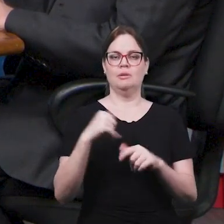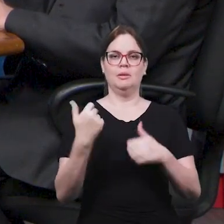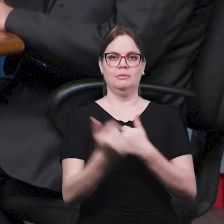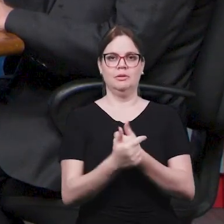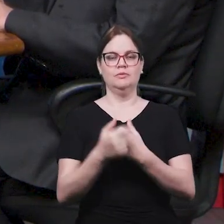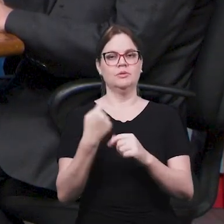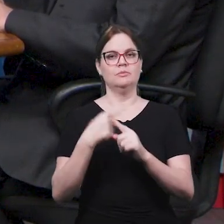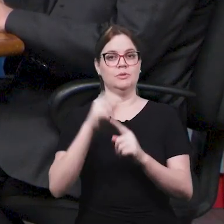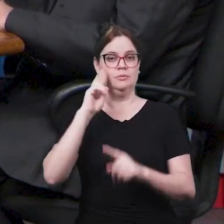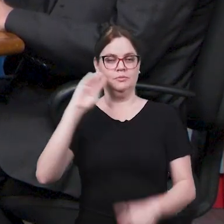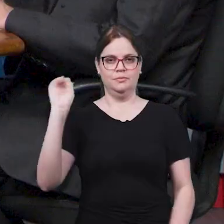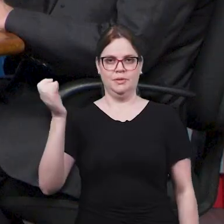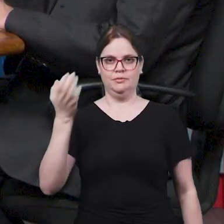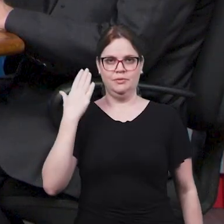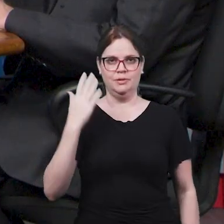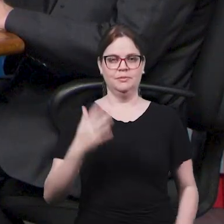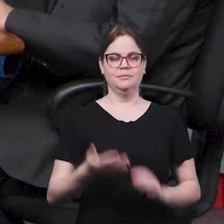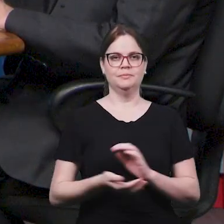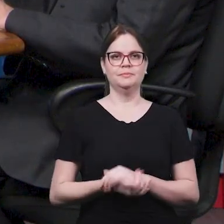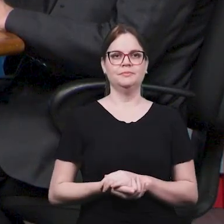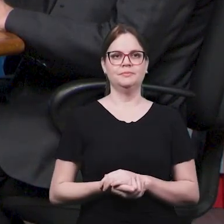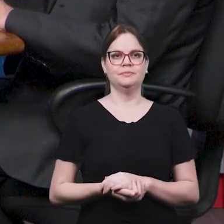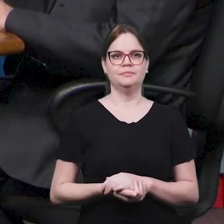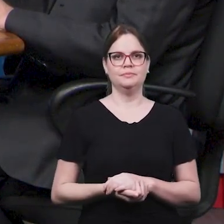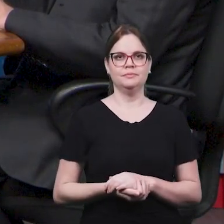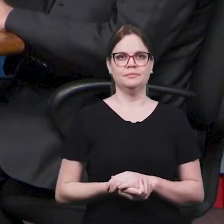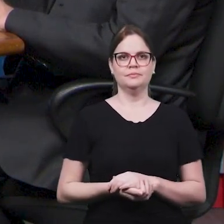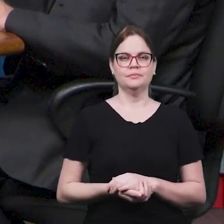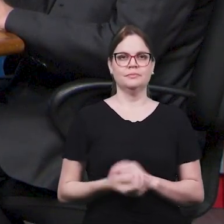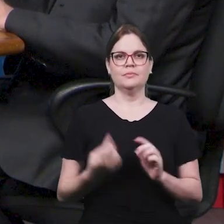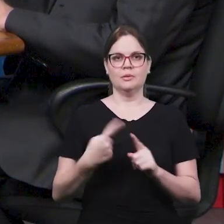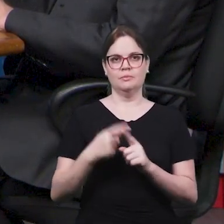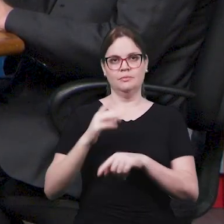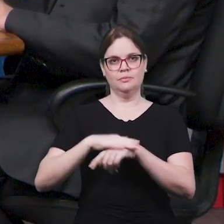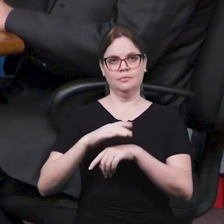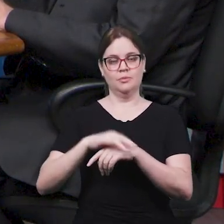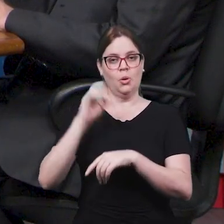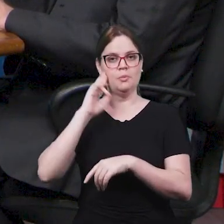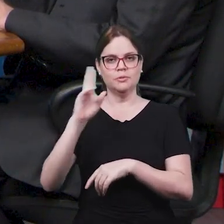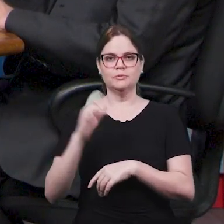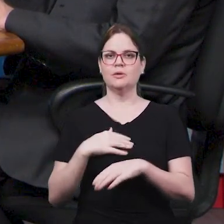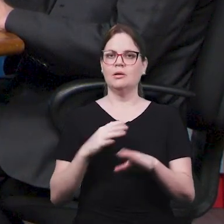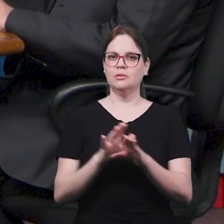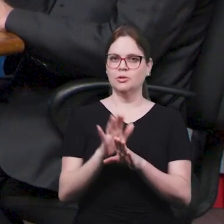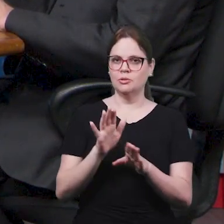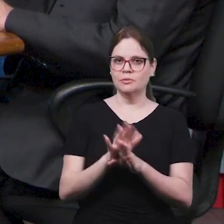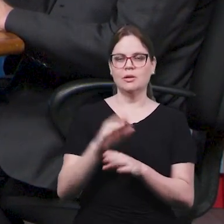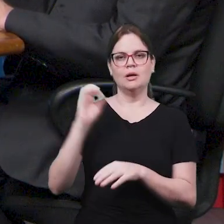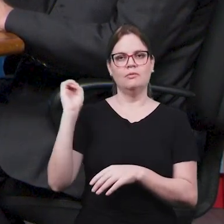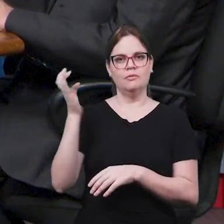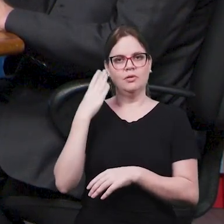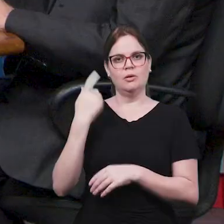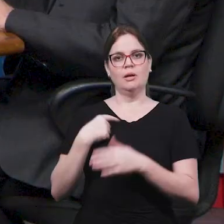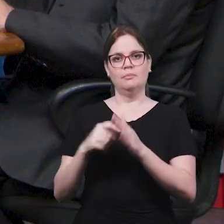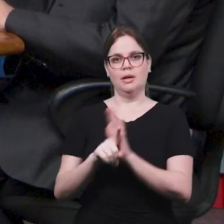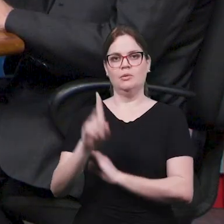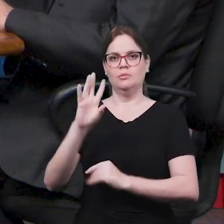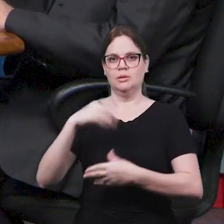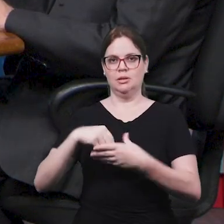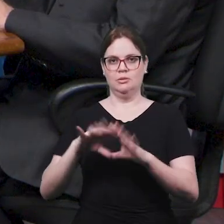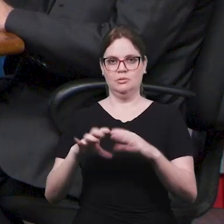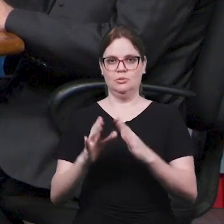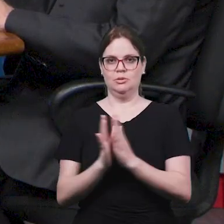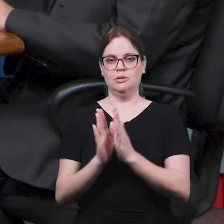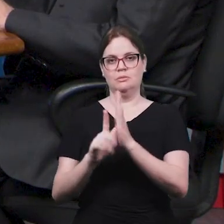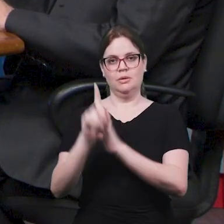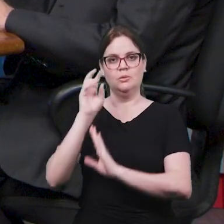Como professora, né? Levantada como professora, na orientação do Senhor, consultada no grupo de intercessão, e ela colocou muito bem aqui.